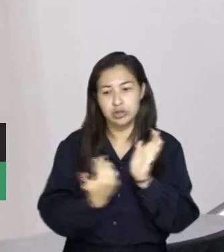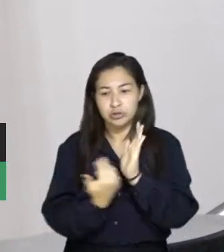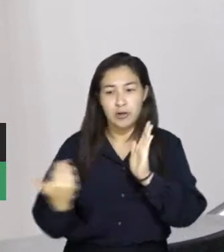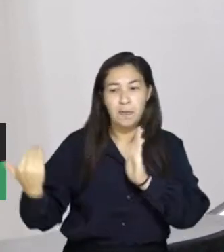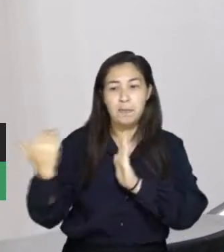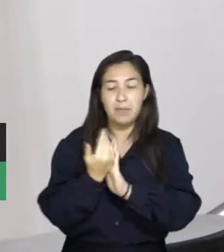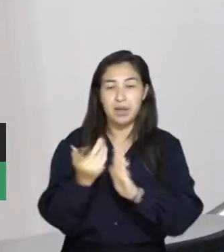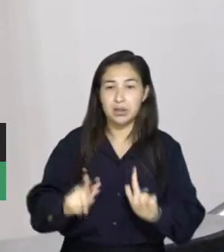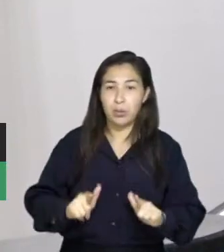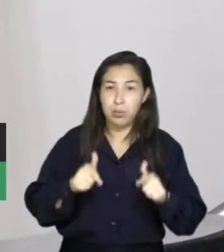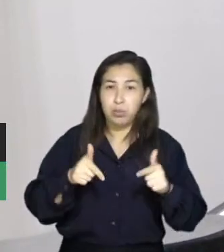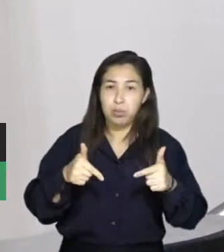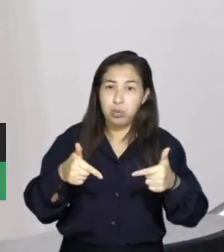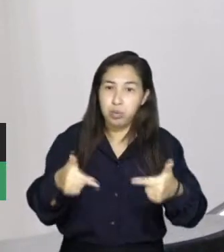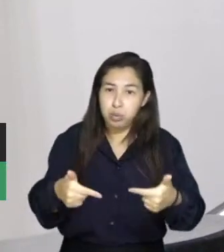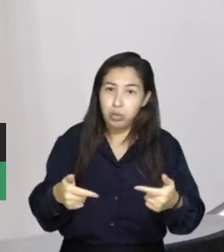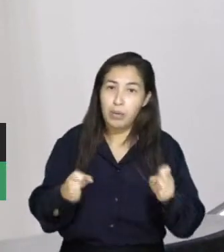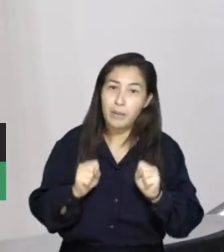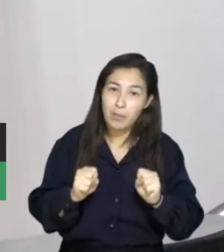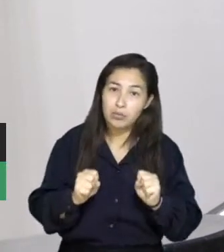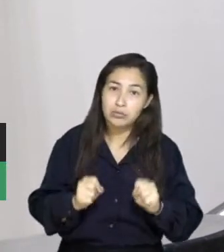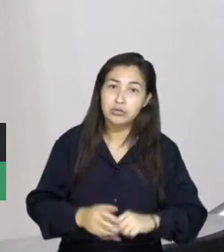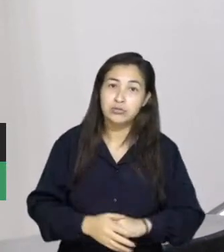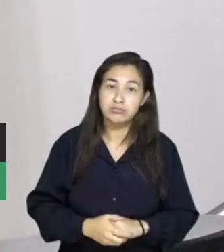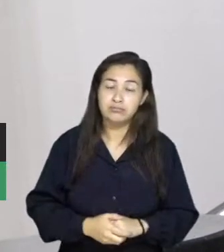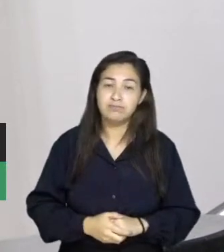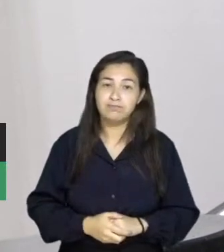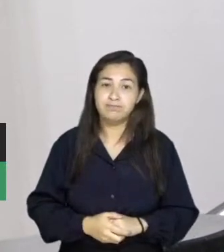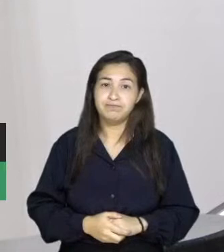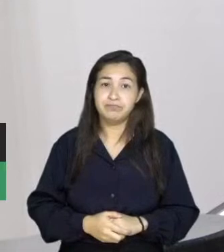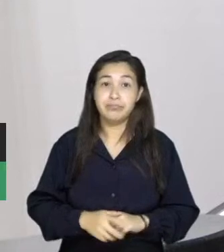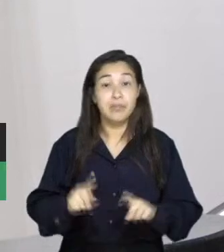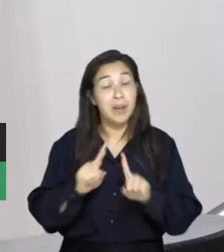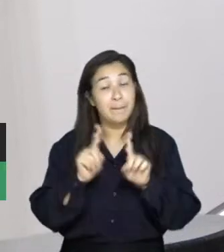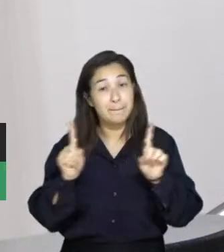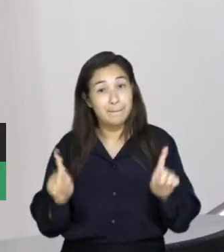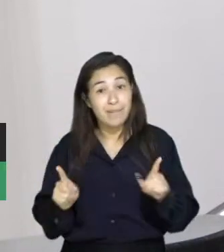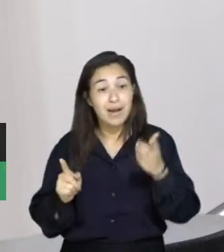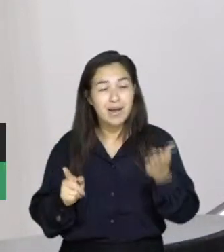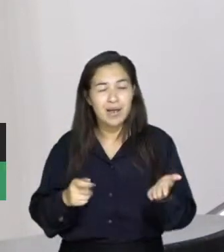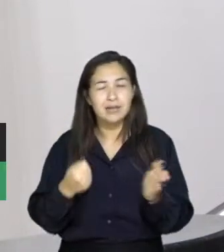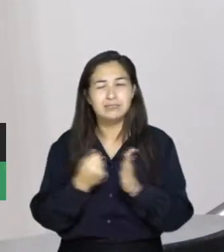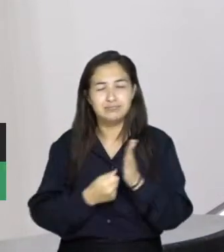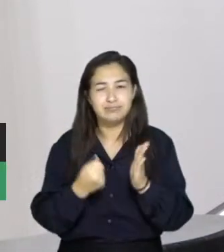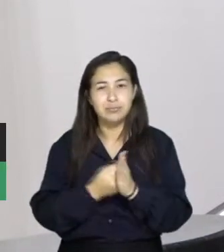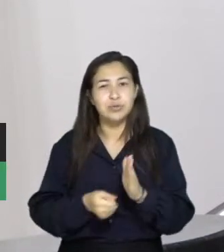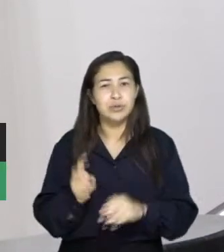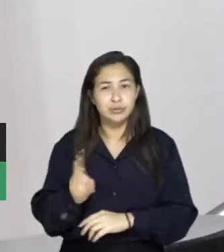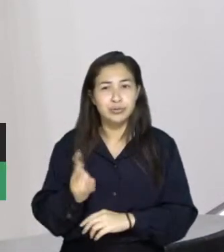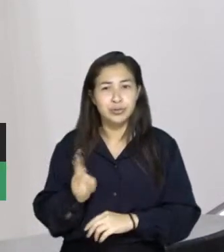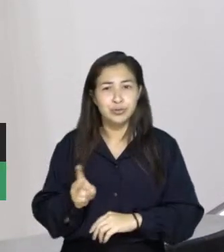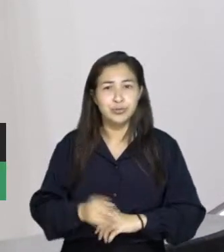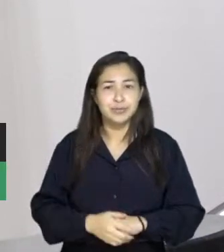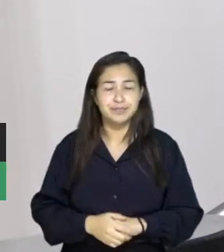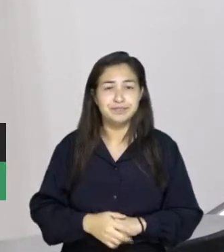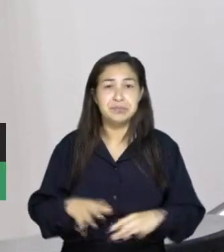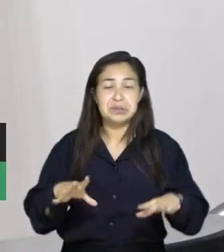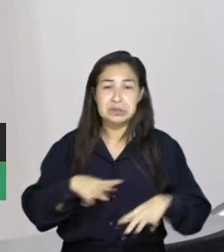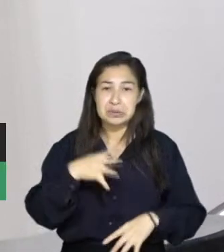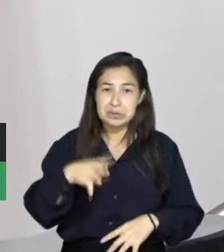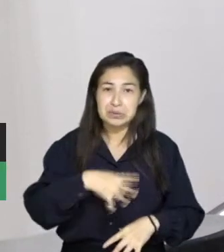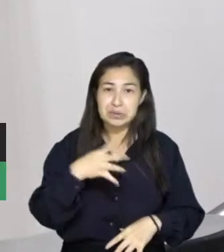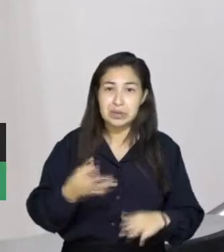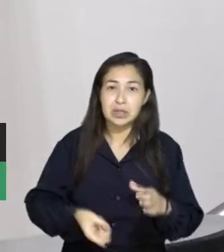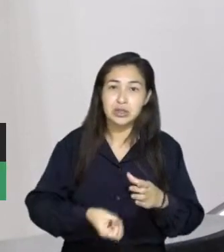tem que entregar e nunca entregou. Mas eles estão persistindo. Reconheço a coragem da criação